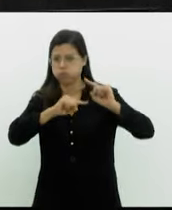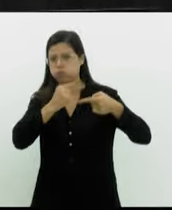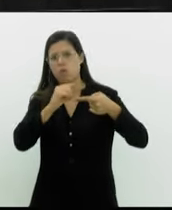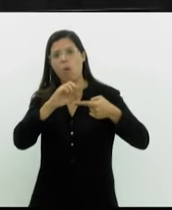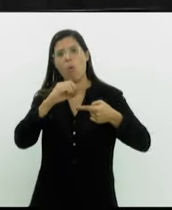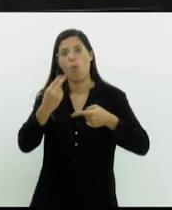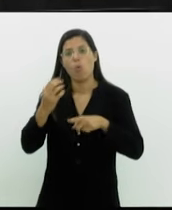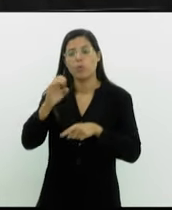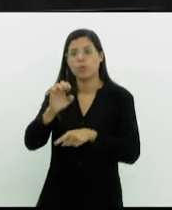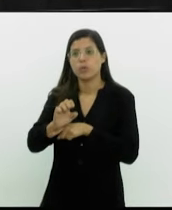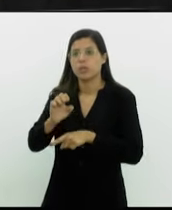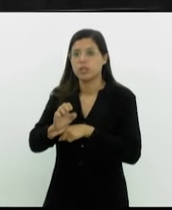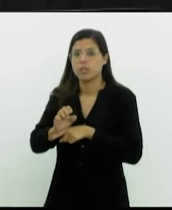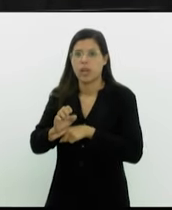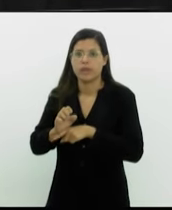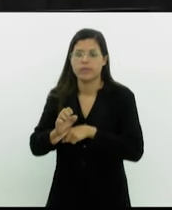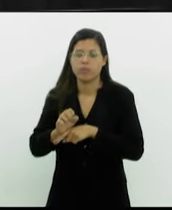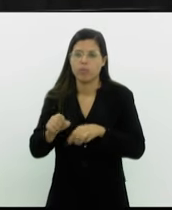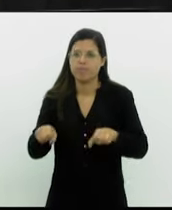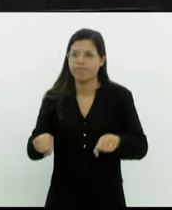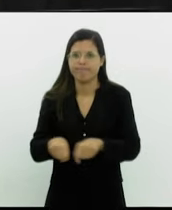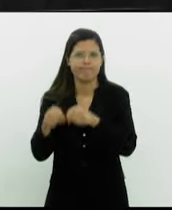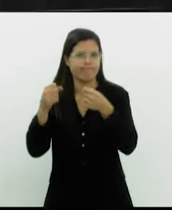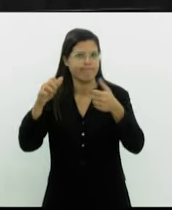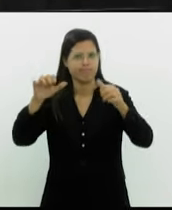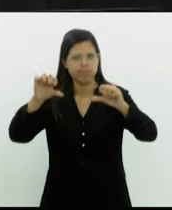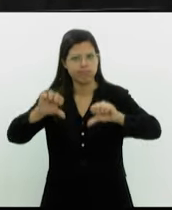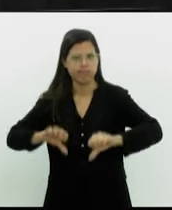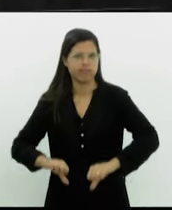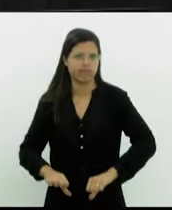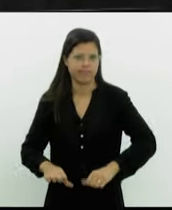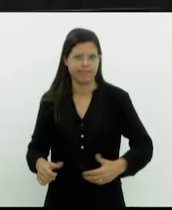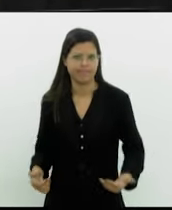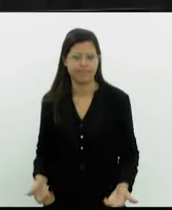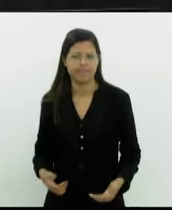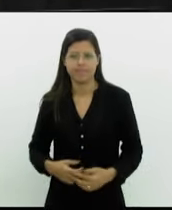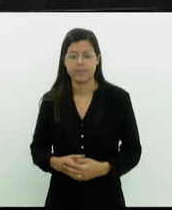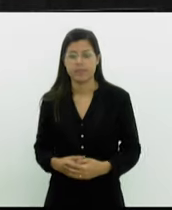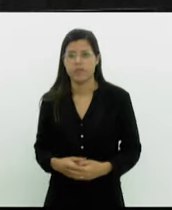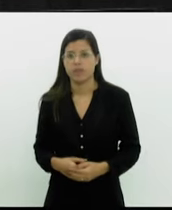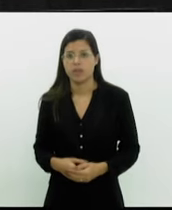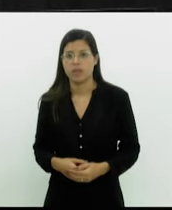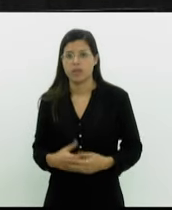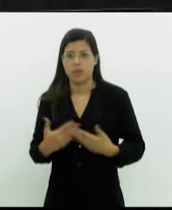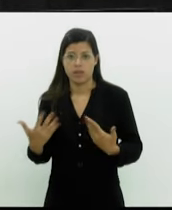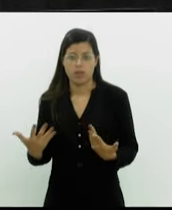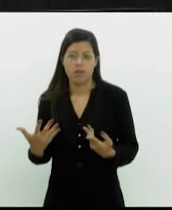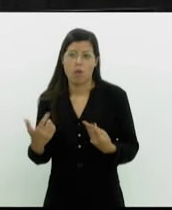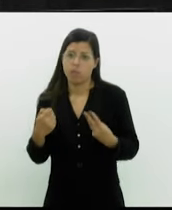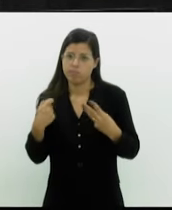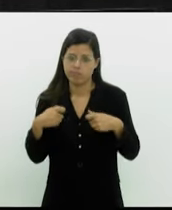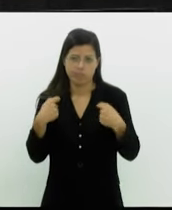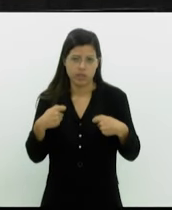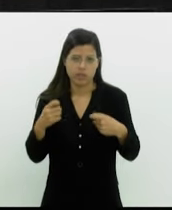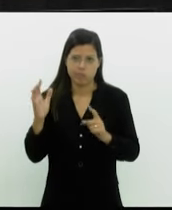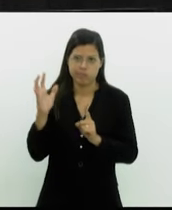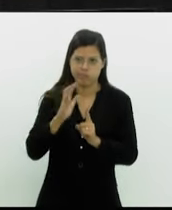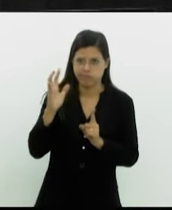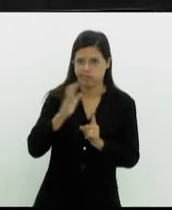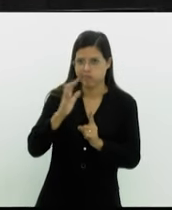Estado quebrava, ou o Estado quebrava. Então, sob coação,